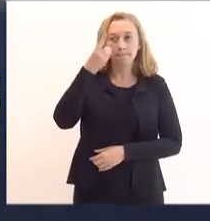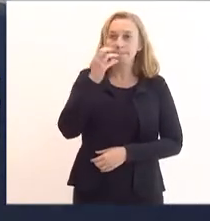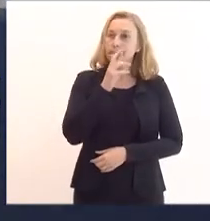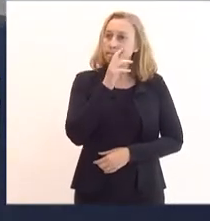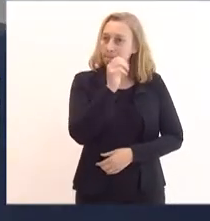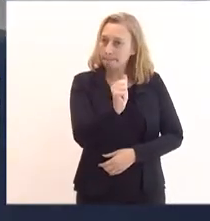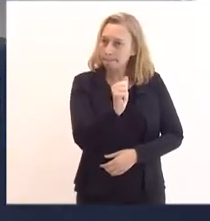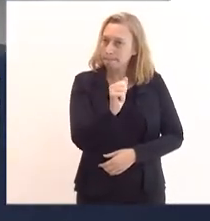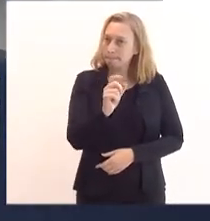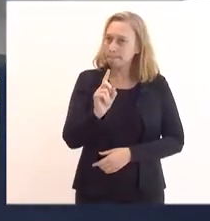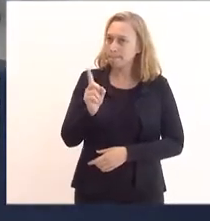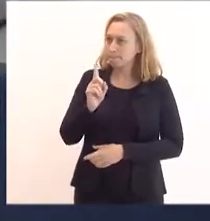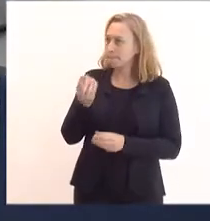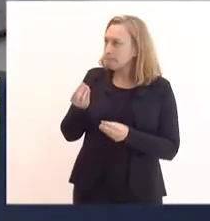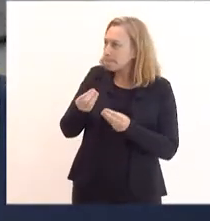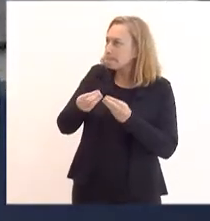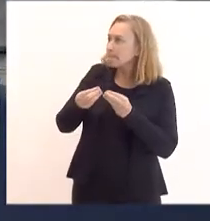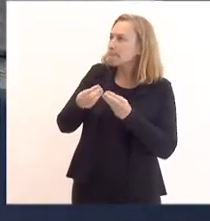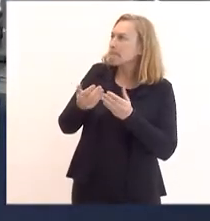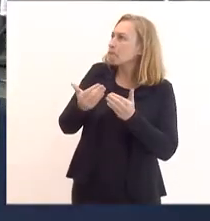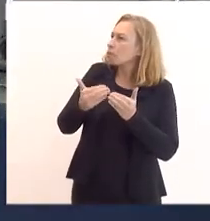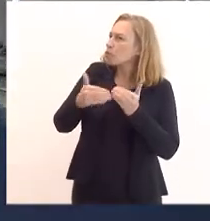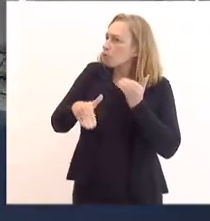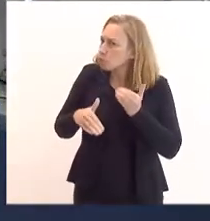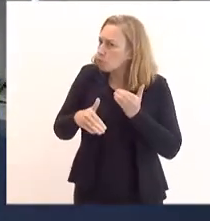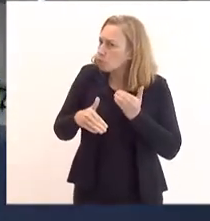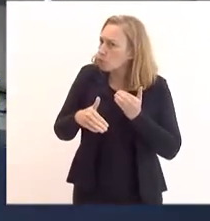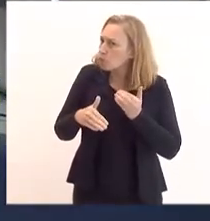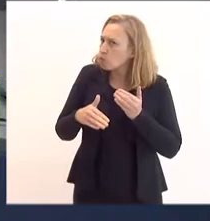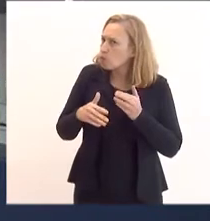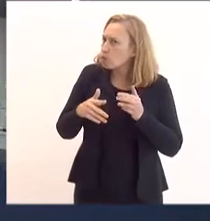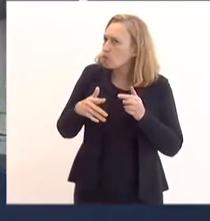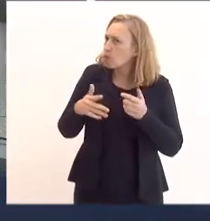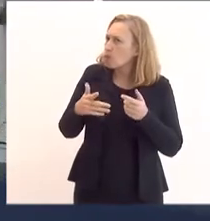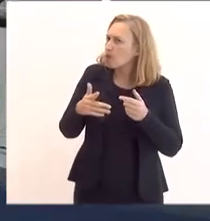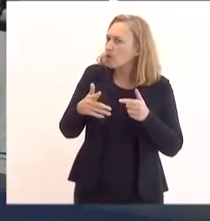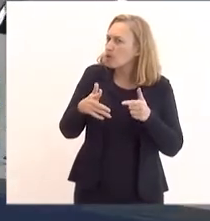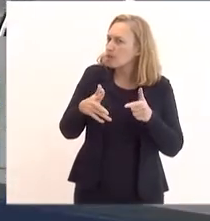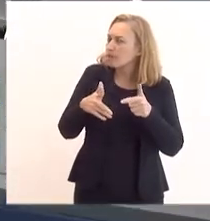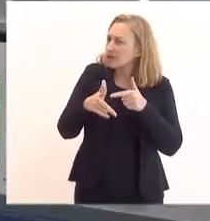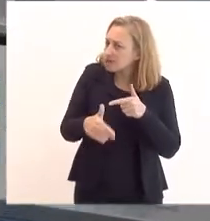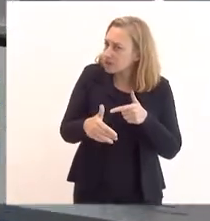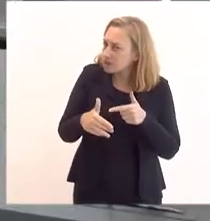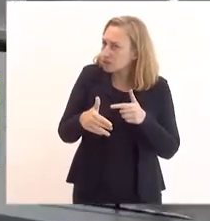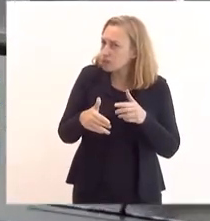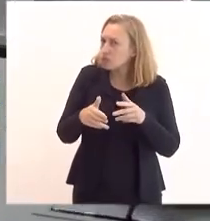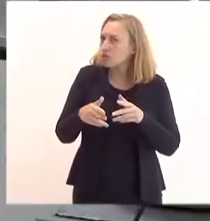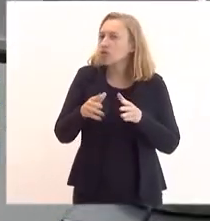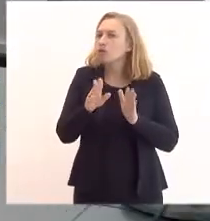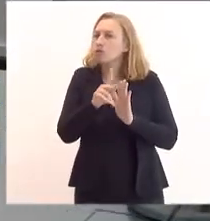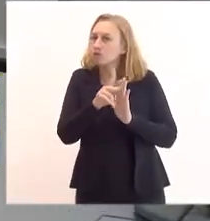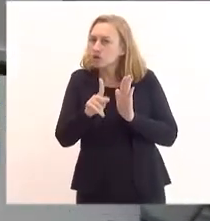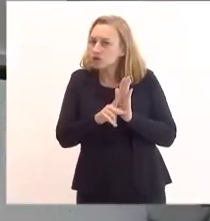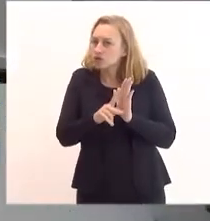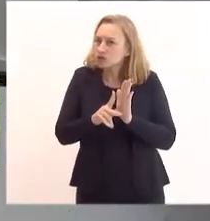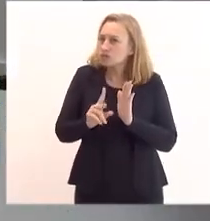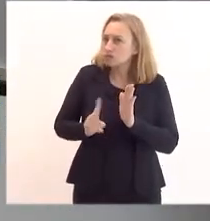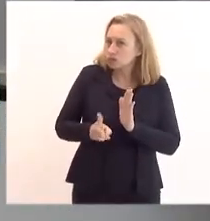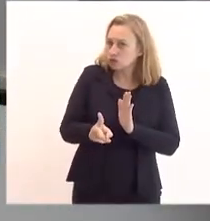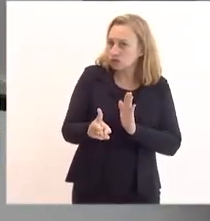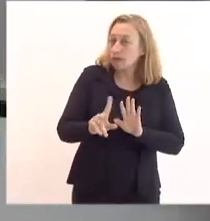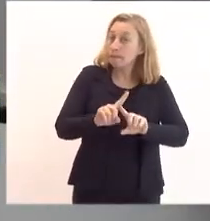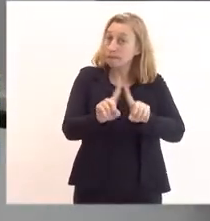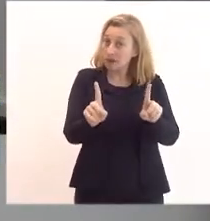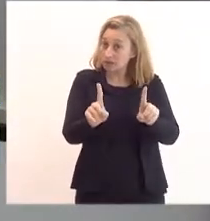não vamos obstar o progresso desse projeto. Agora, isso